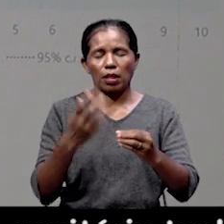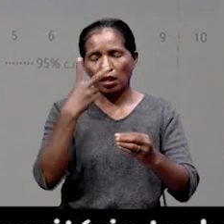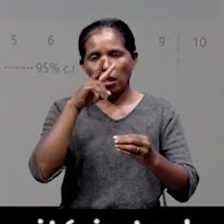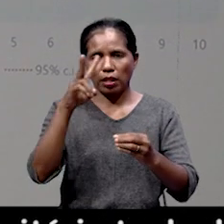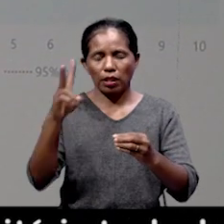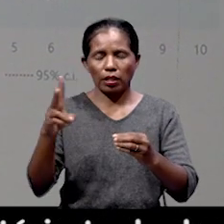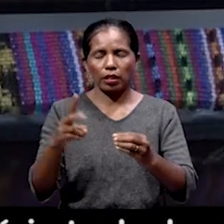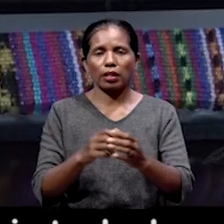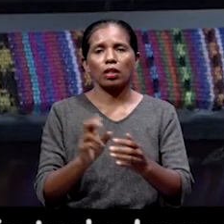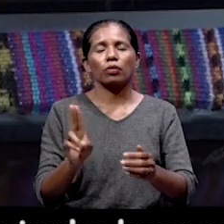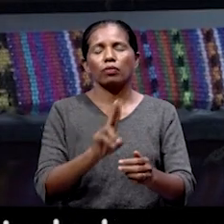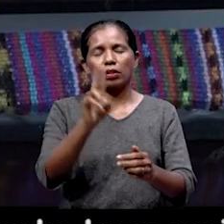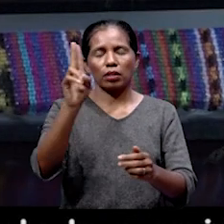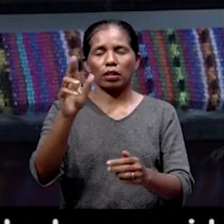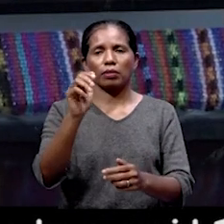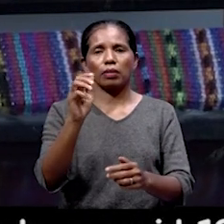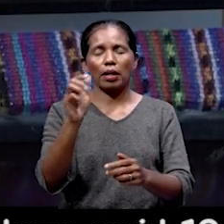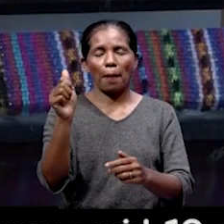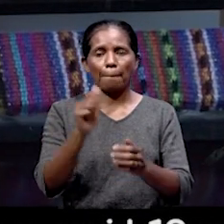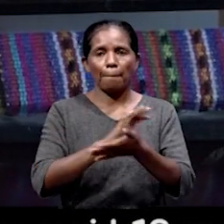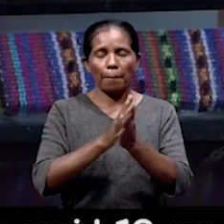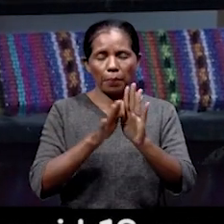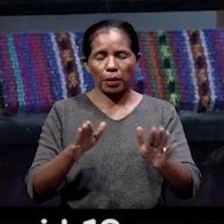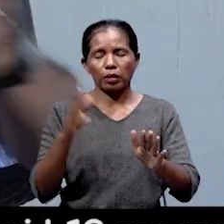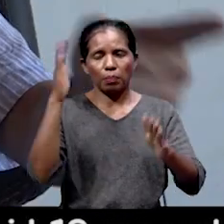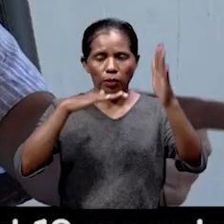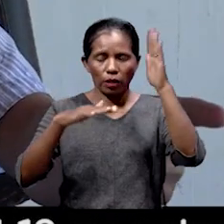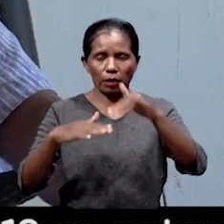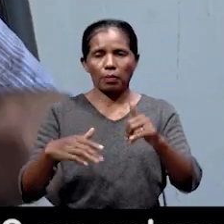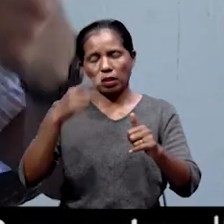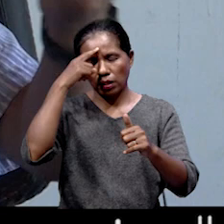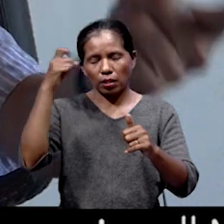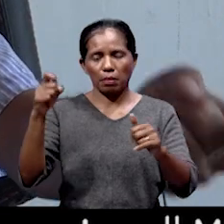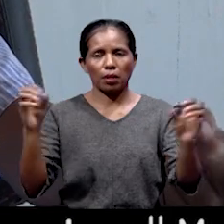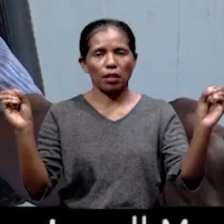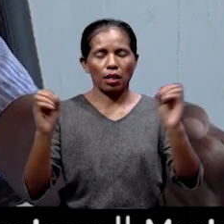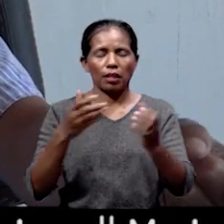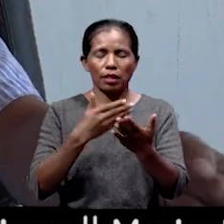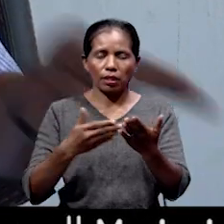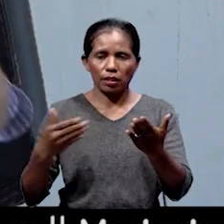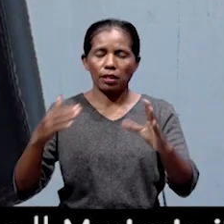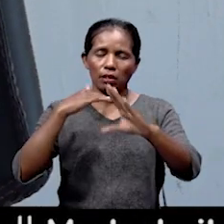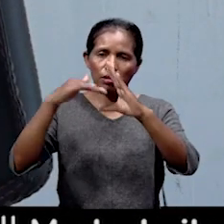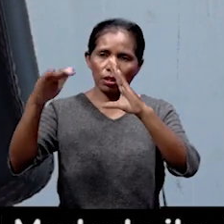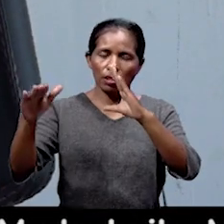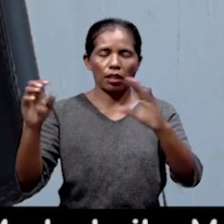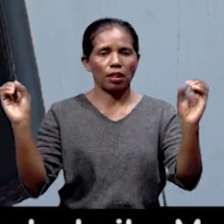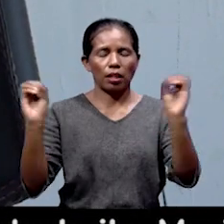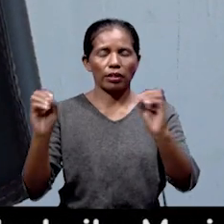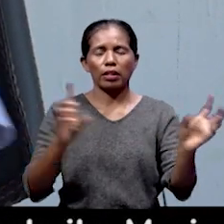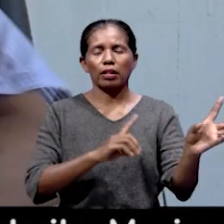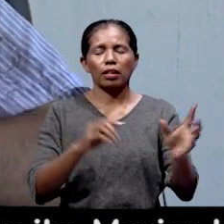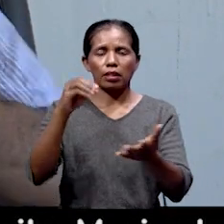academista Universidade da Paz Adolmando Suarez declara problema ne acontece tama la iha produto exportação, la iha